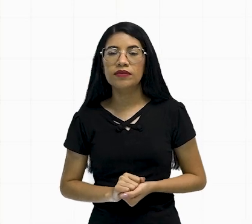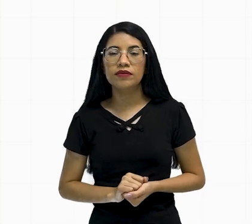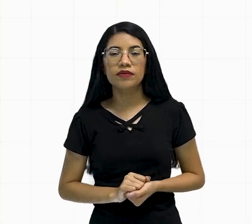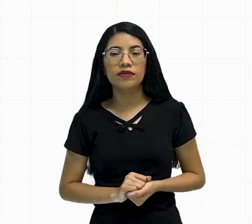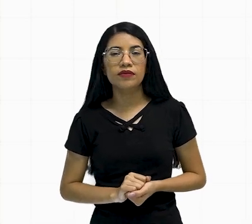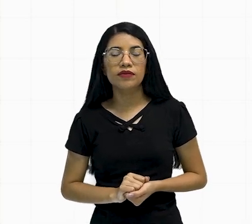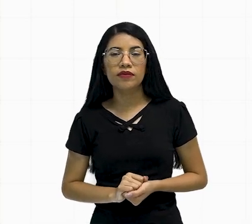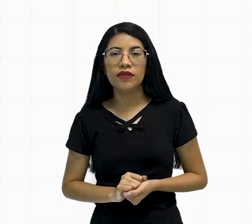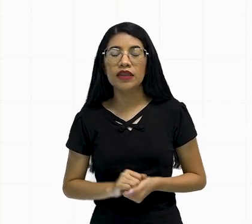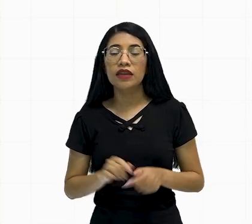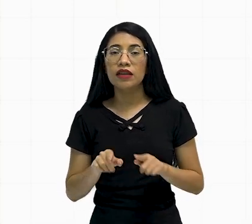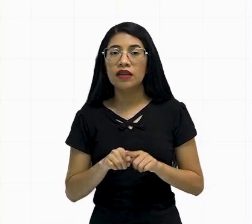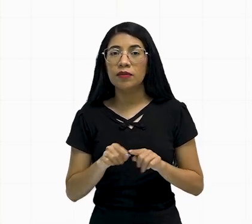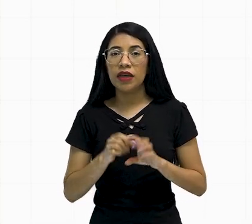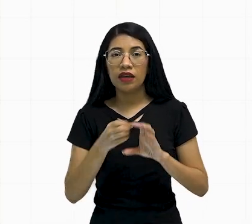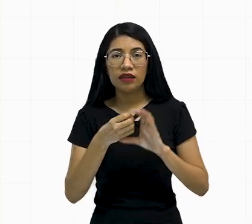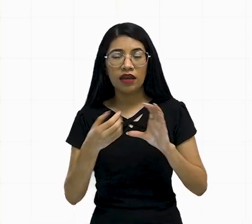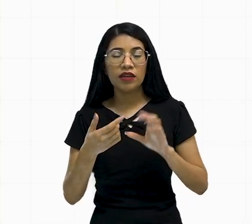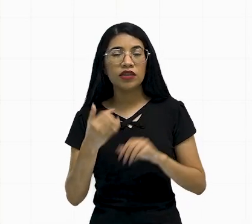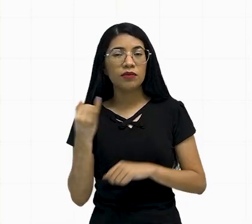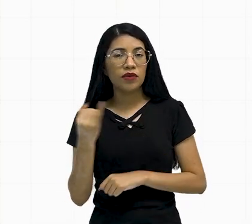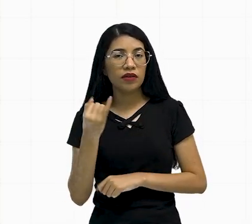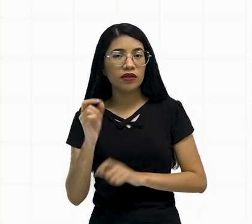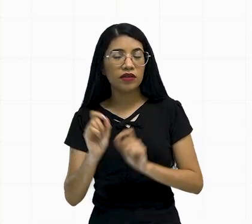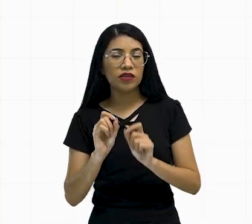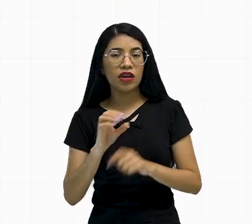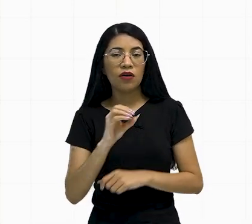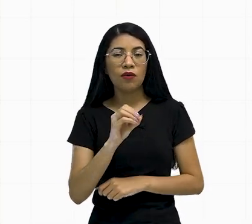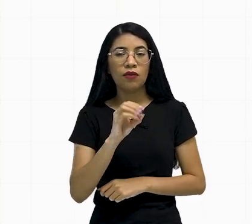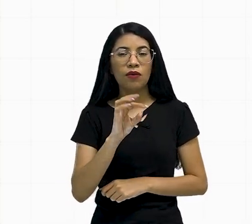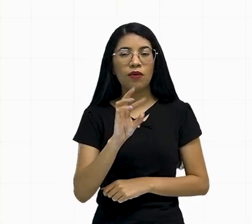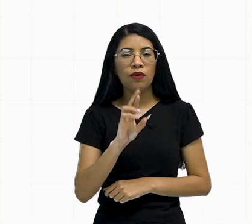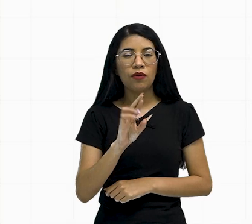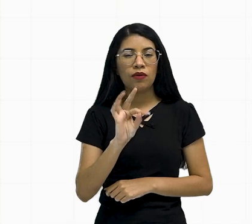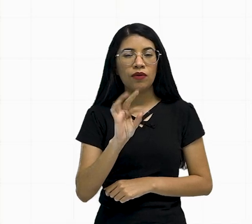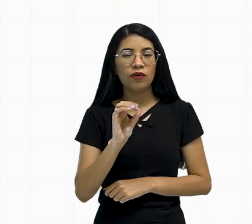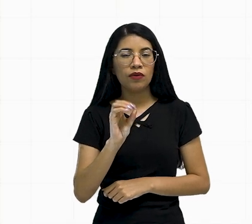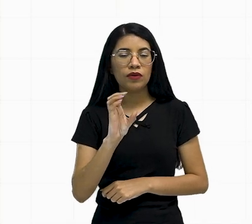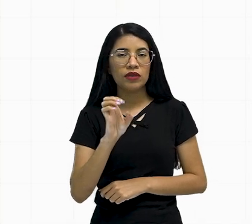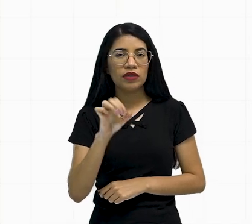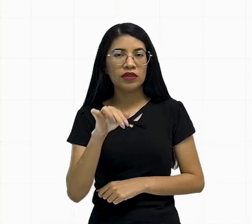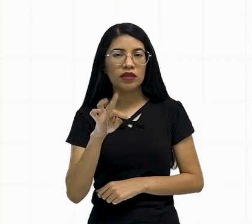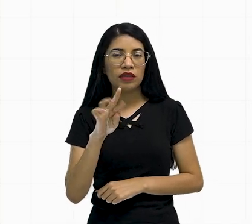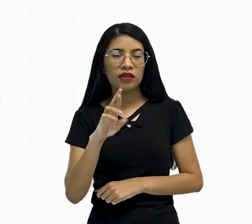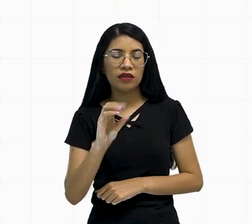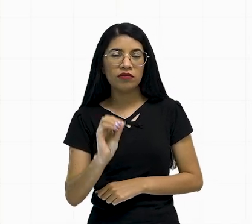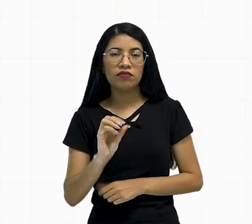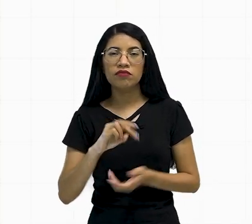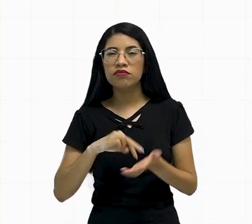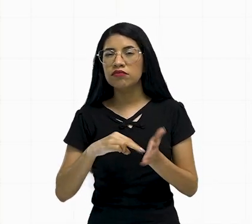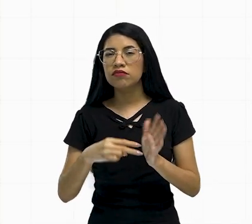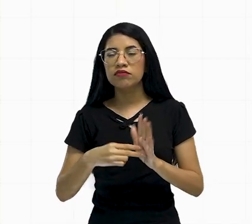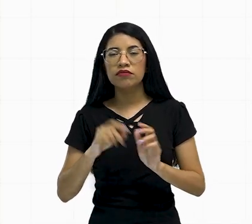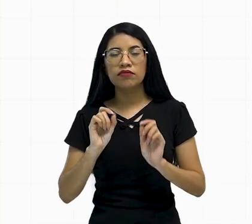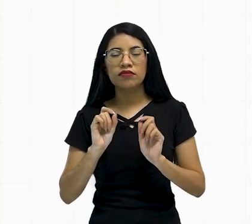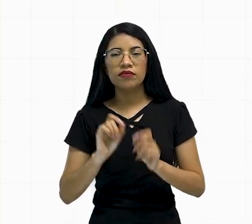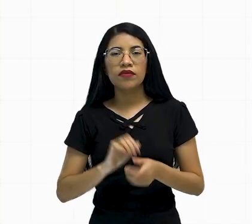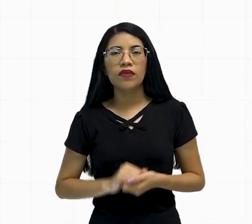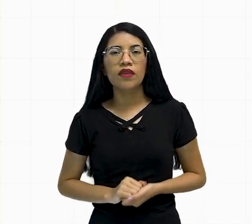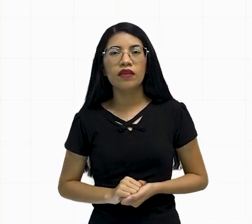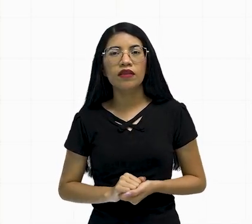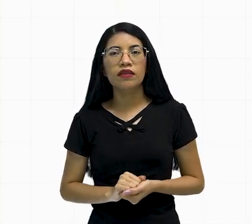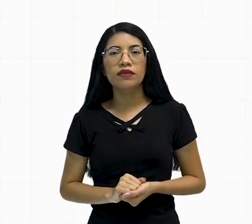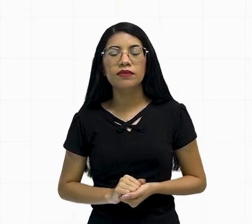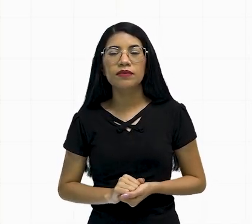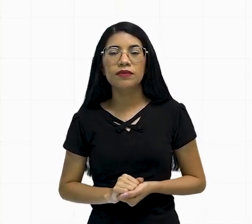Bem, outro ponto importante, ele trata do ortocentro. O que é o ortocentro? Vamos aqui ao texto.